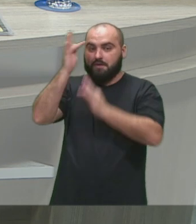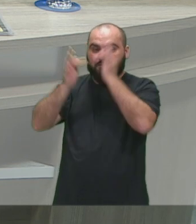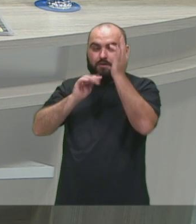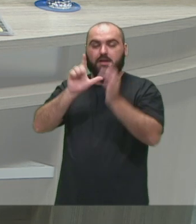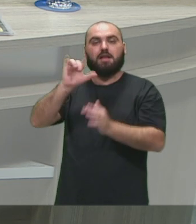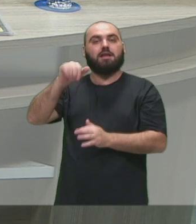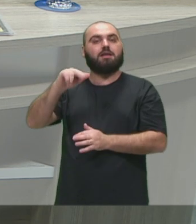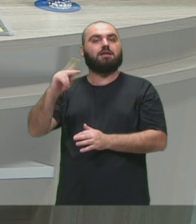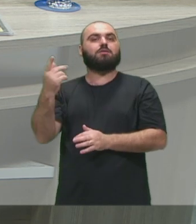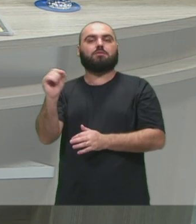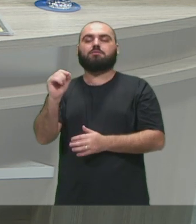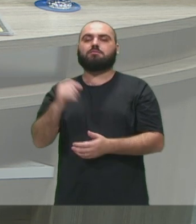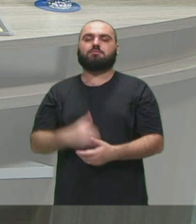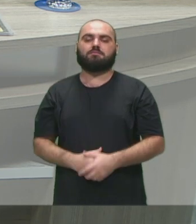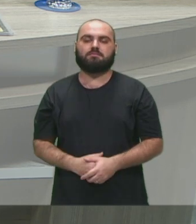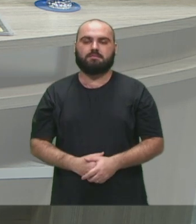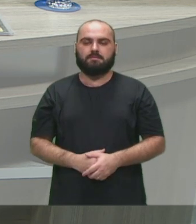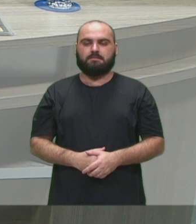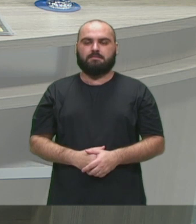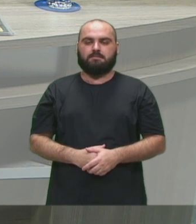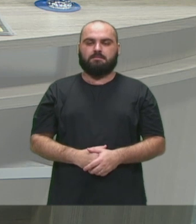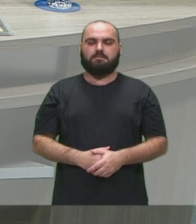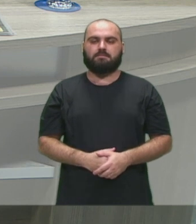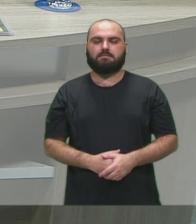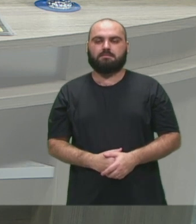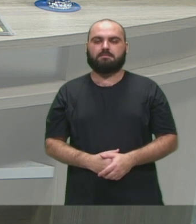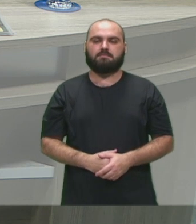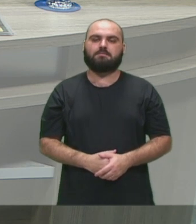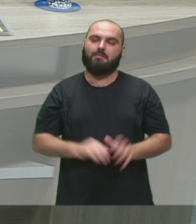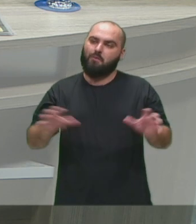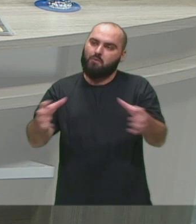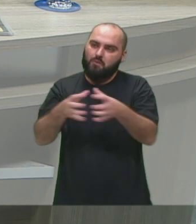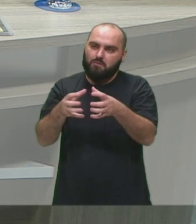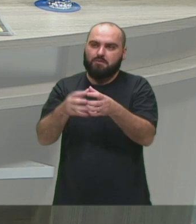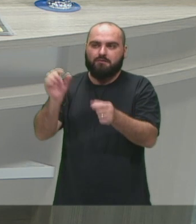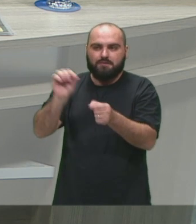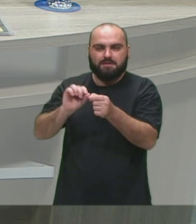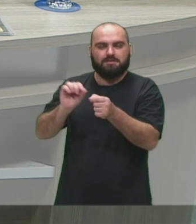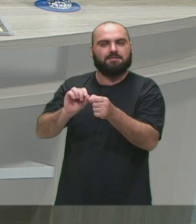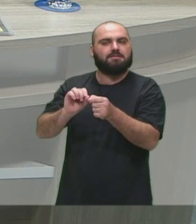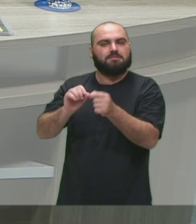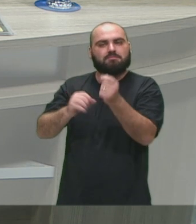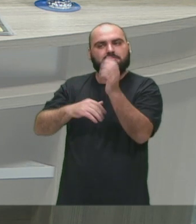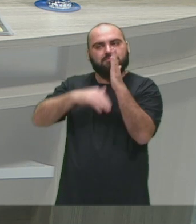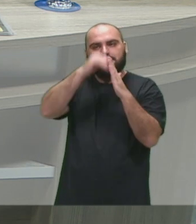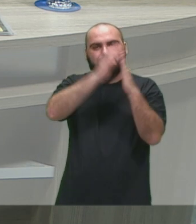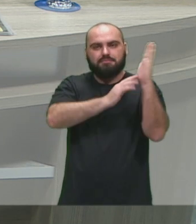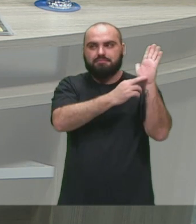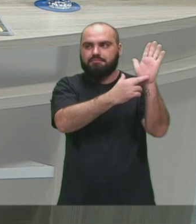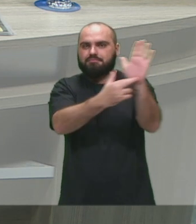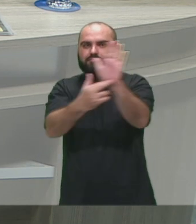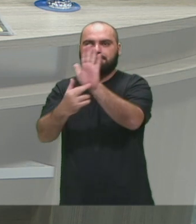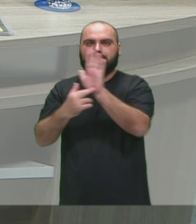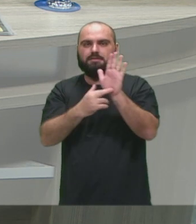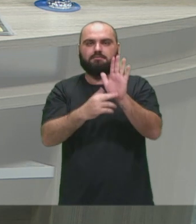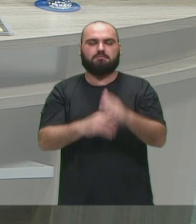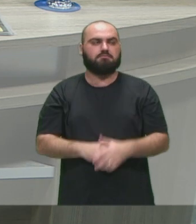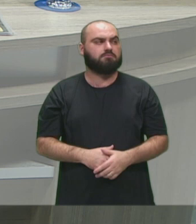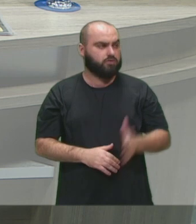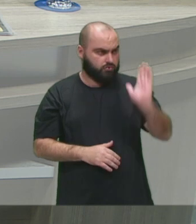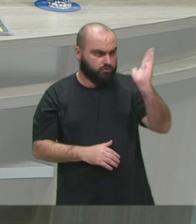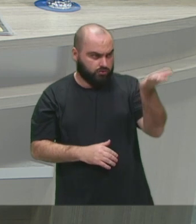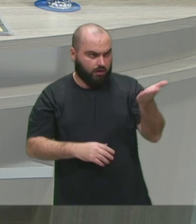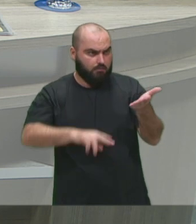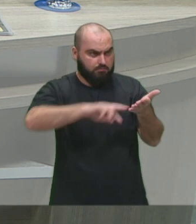A confraria estava fazendo bodas de linho, então a gente pintou essa obra para representar. Então você já fazia